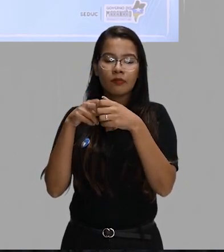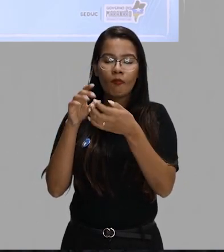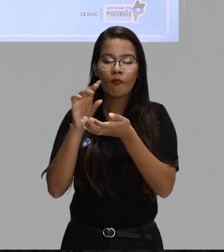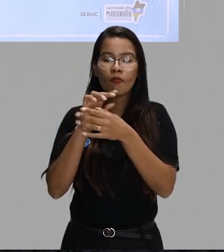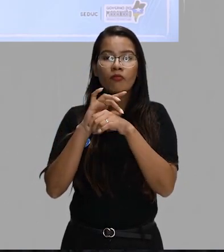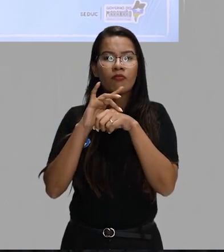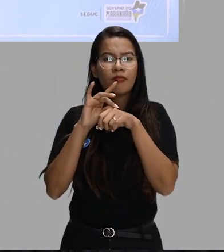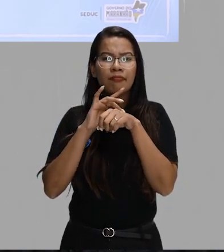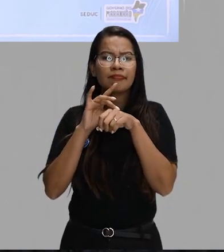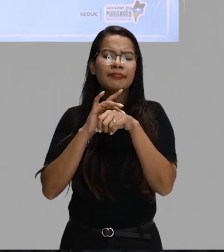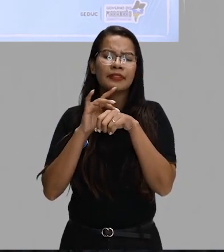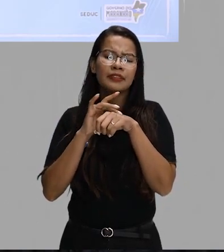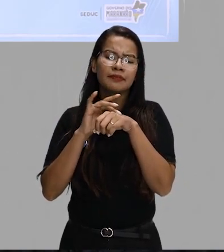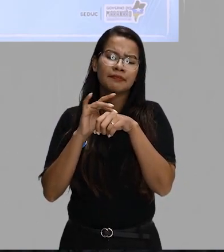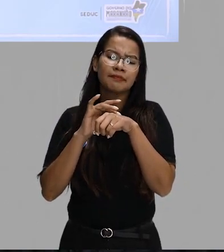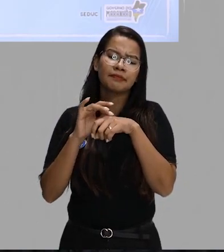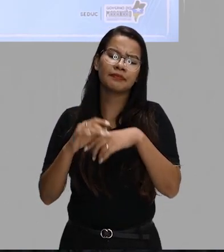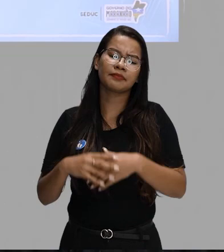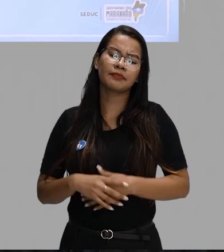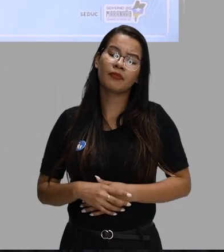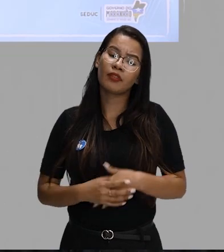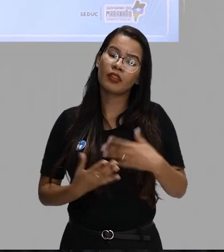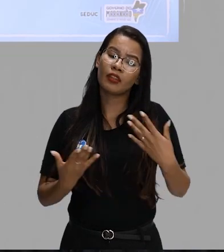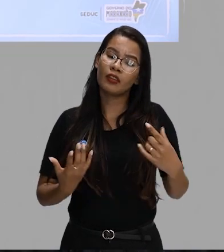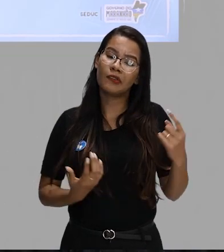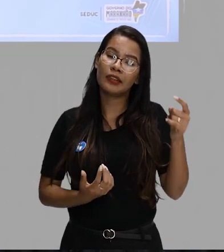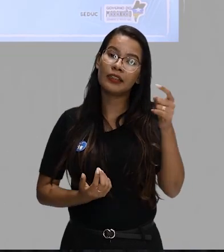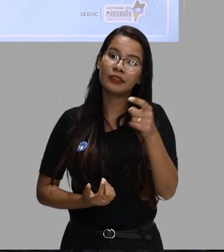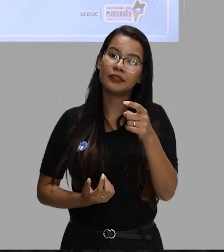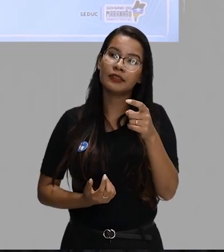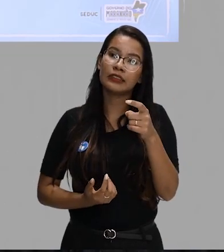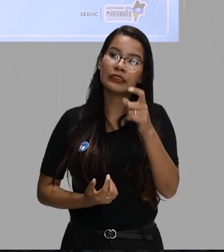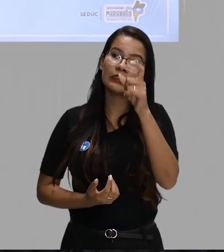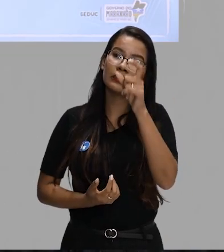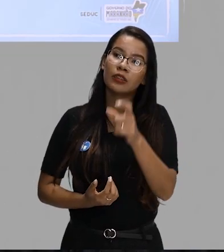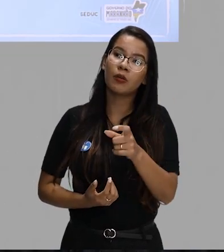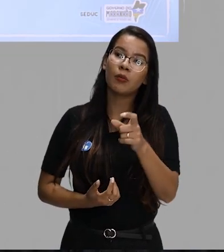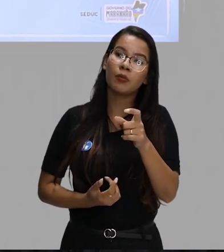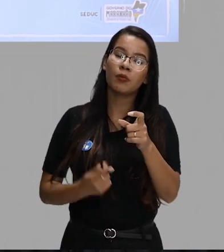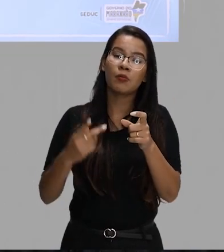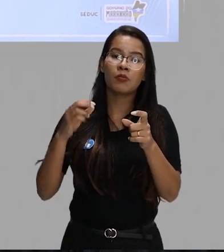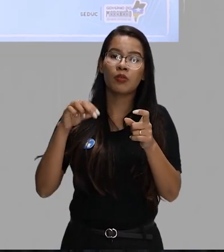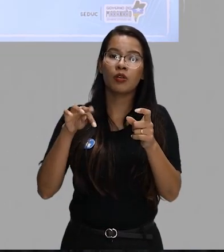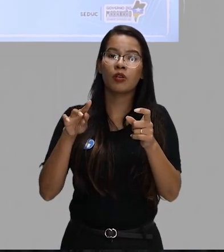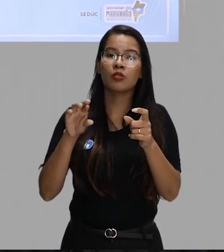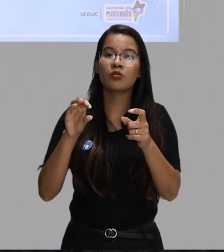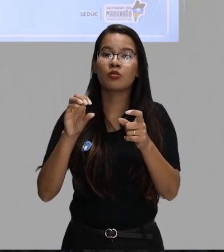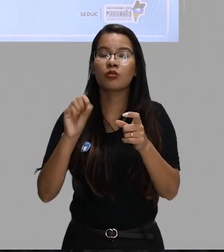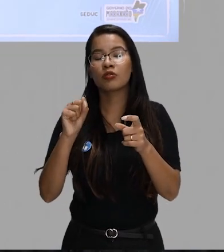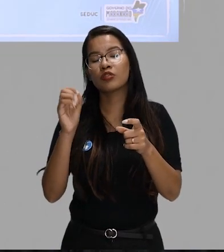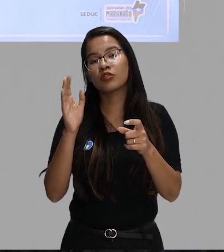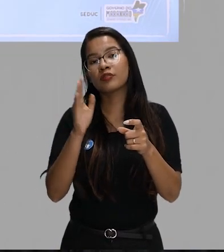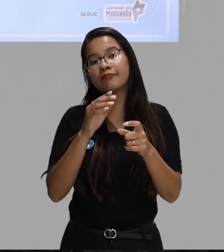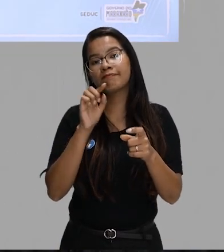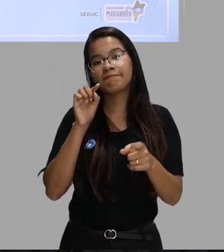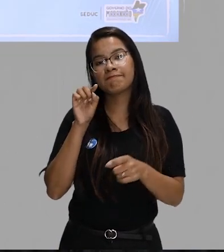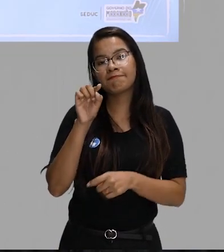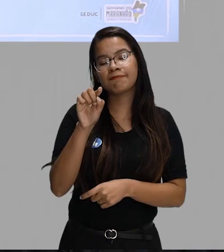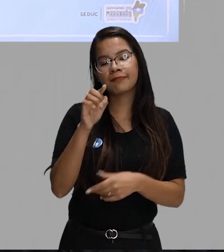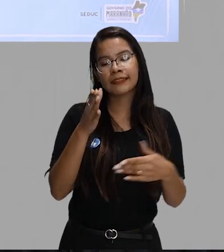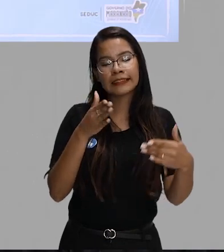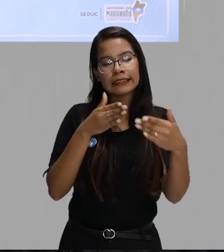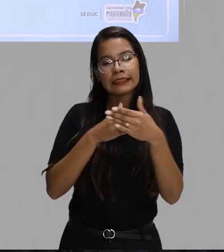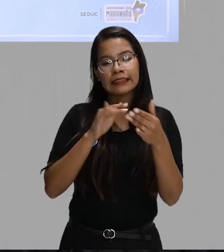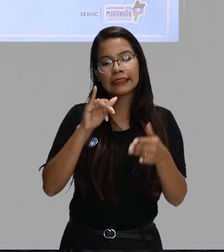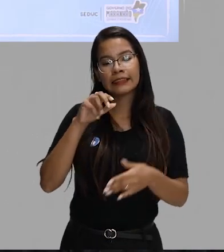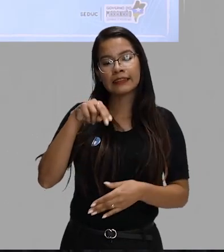pretos. Certo? Então ali são pontos de interferência. E aquela